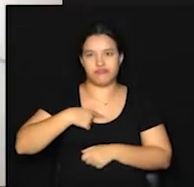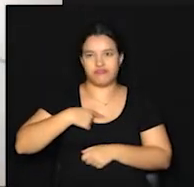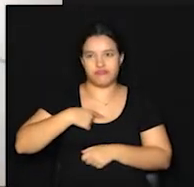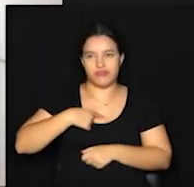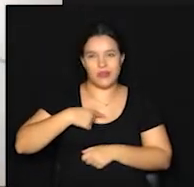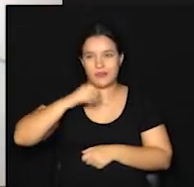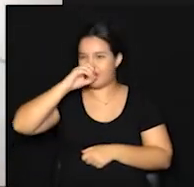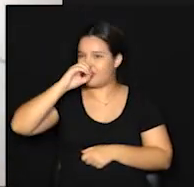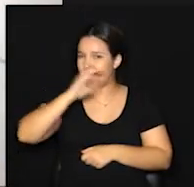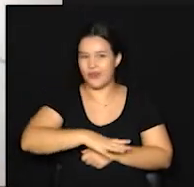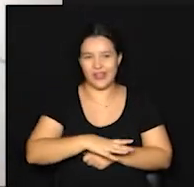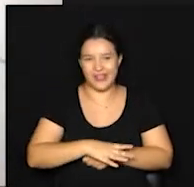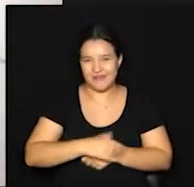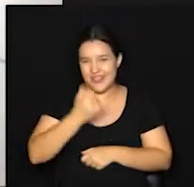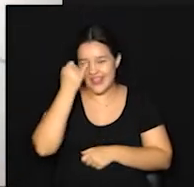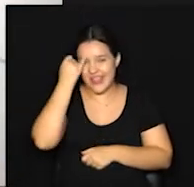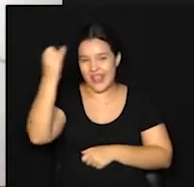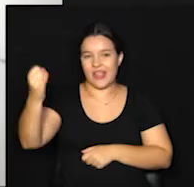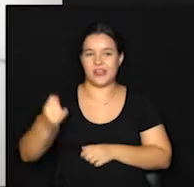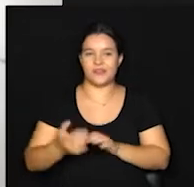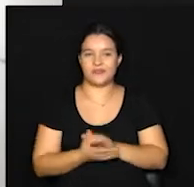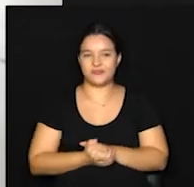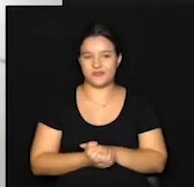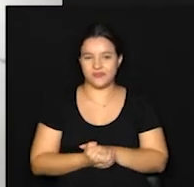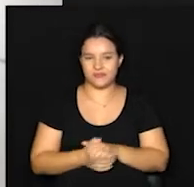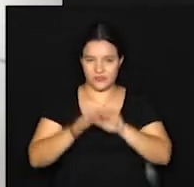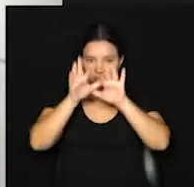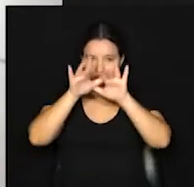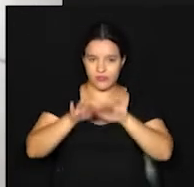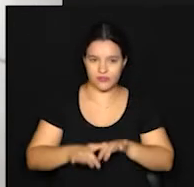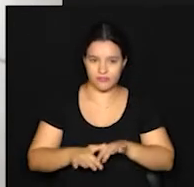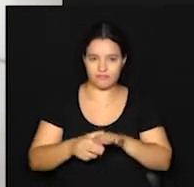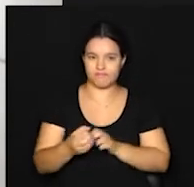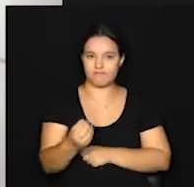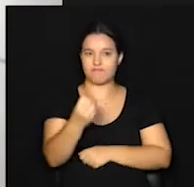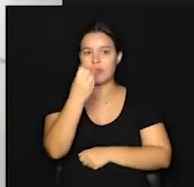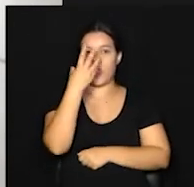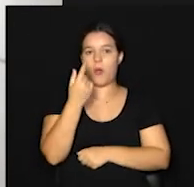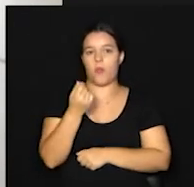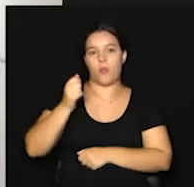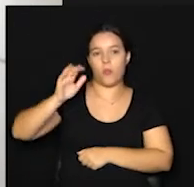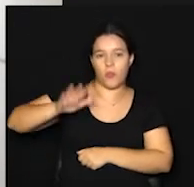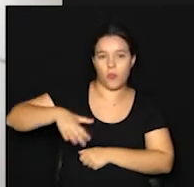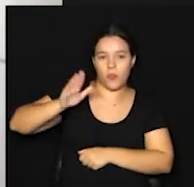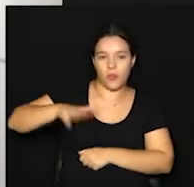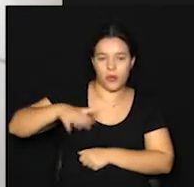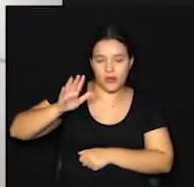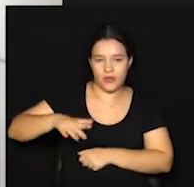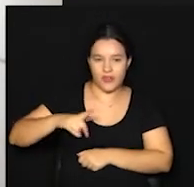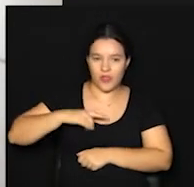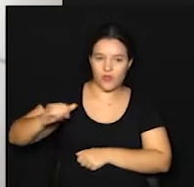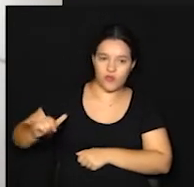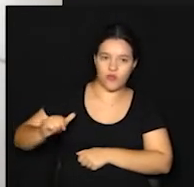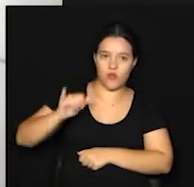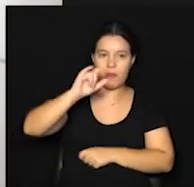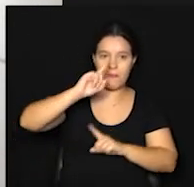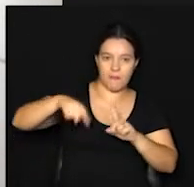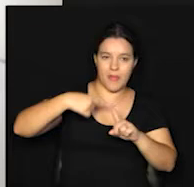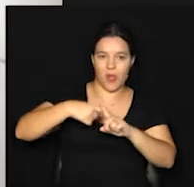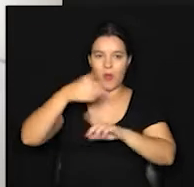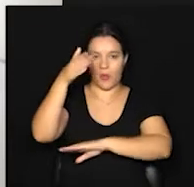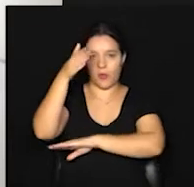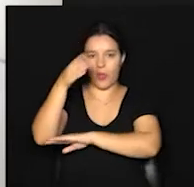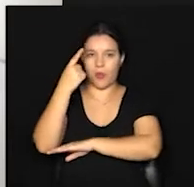de favor na casa de uns amigos, entrei no computador e apareceu uma promoção de voo mais hospedagem em 1